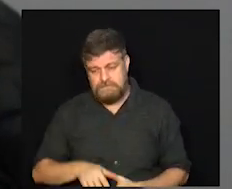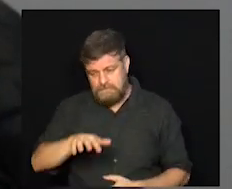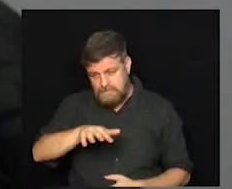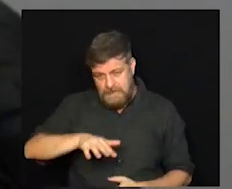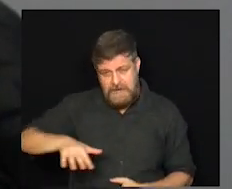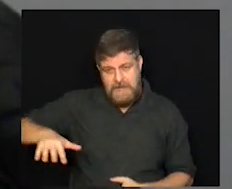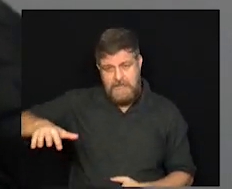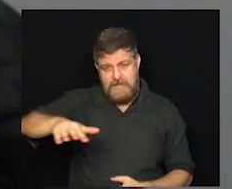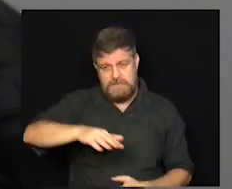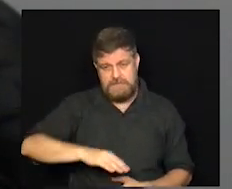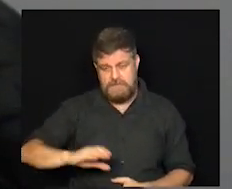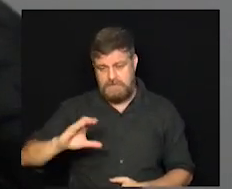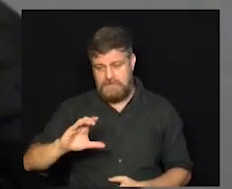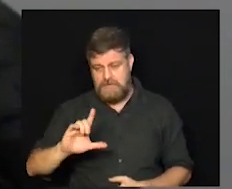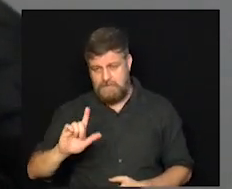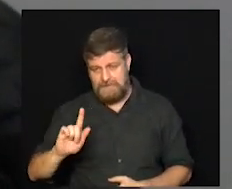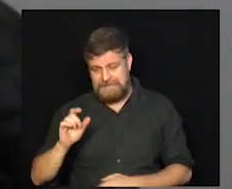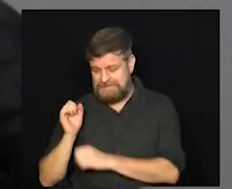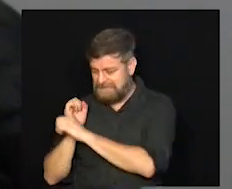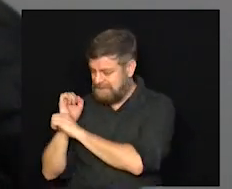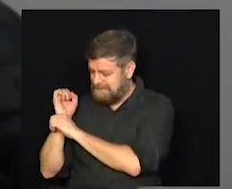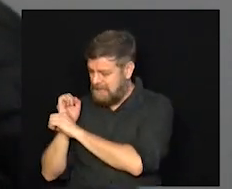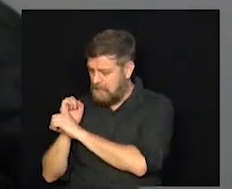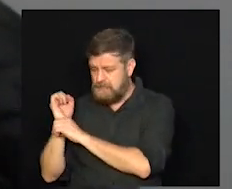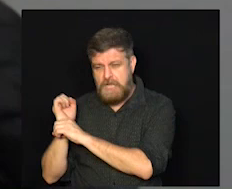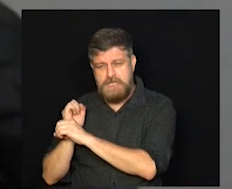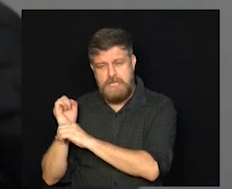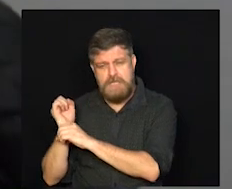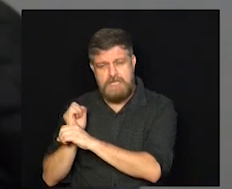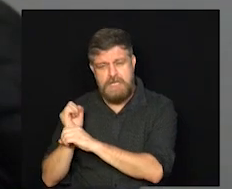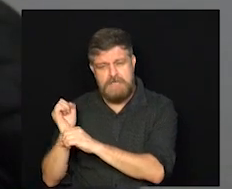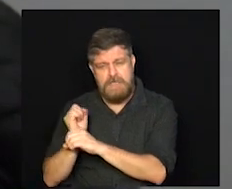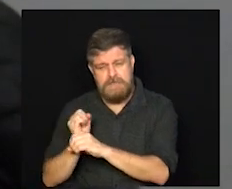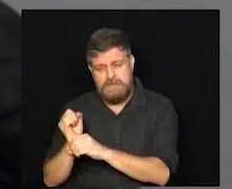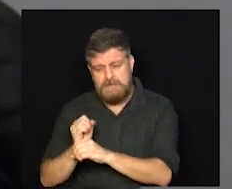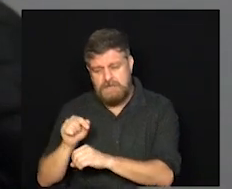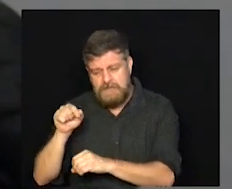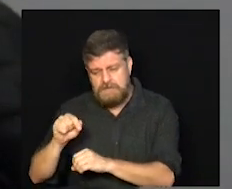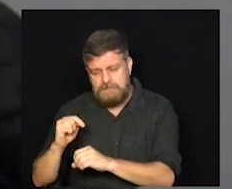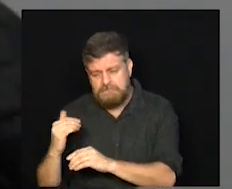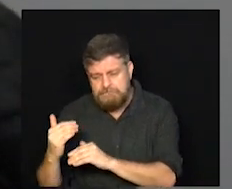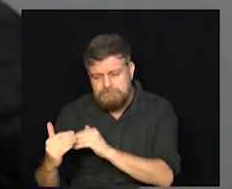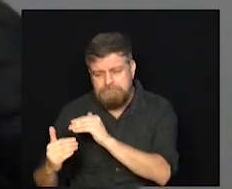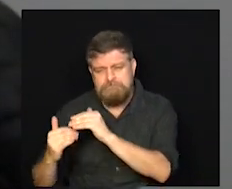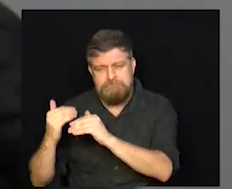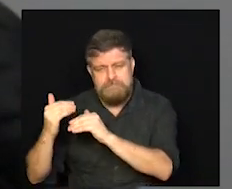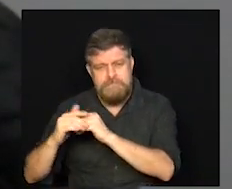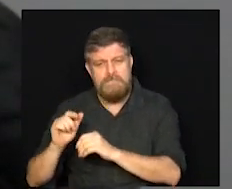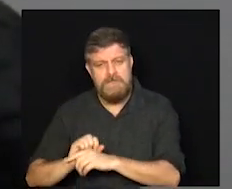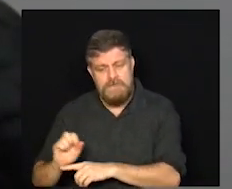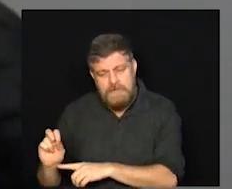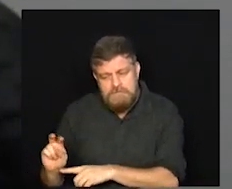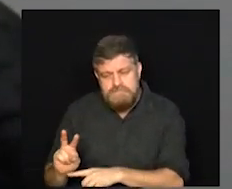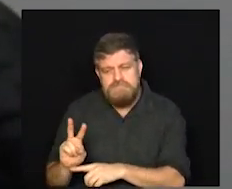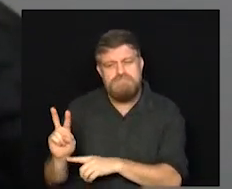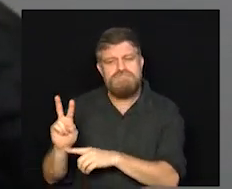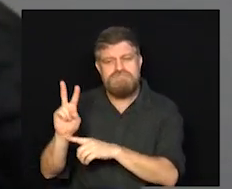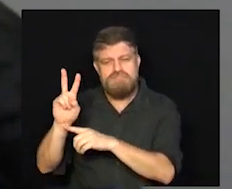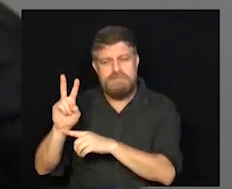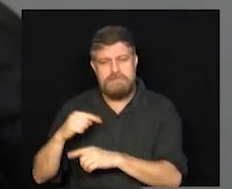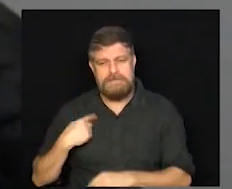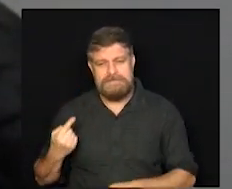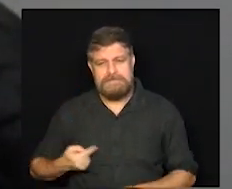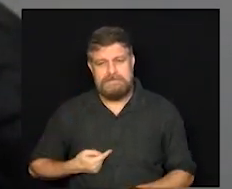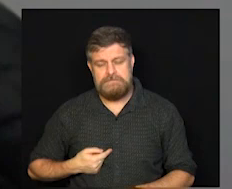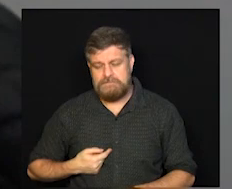tem obtido ao longo dos anos relevância. Estamos fugindo de um